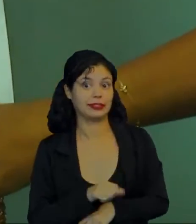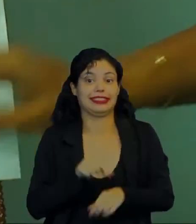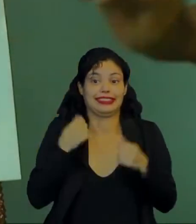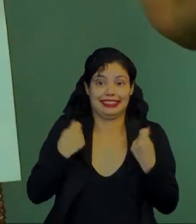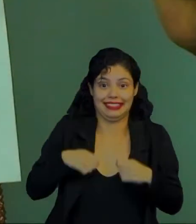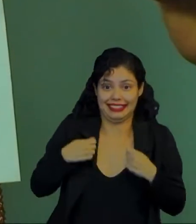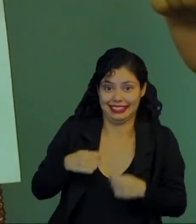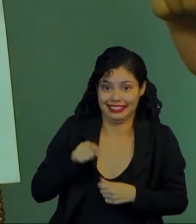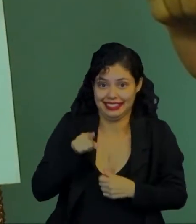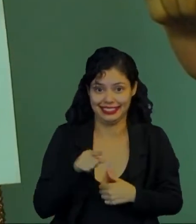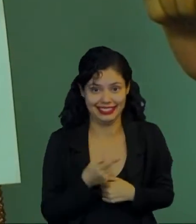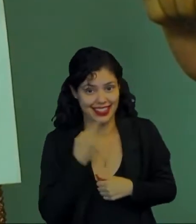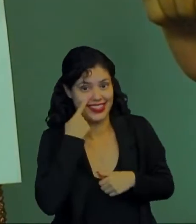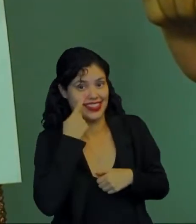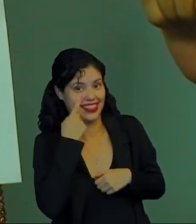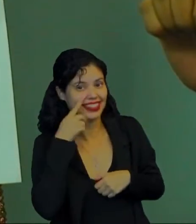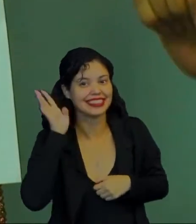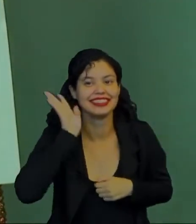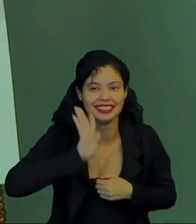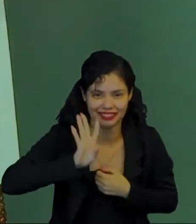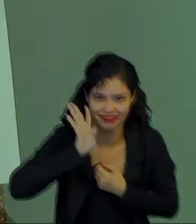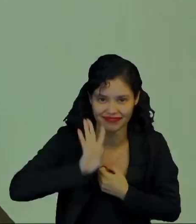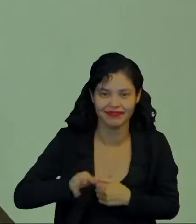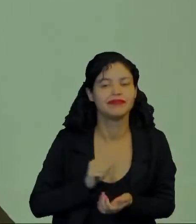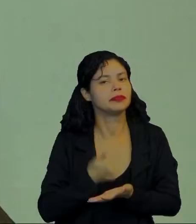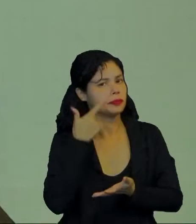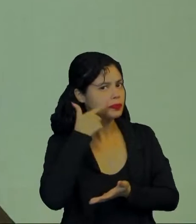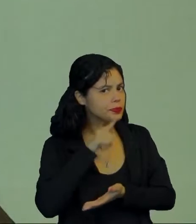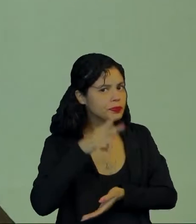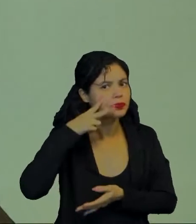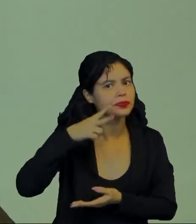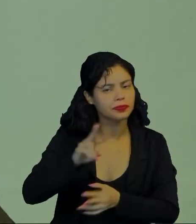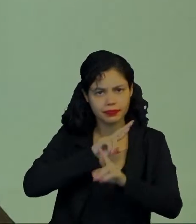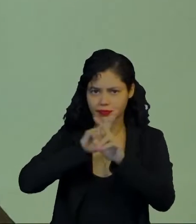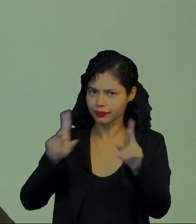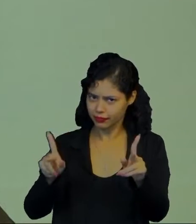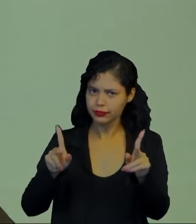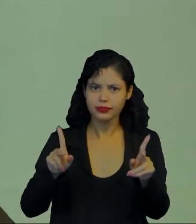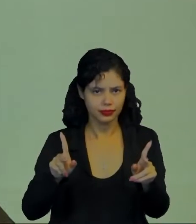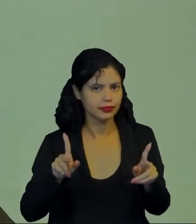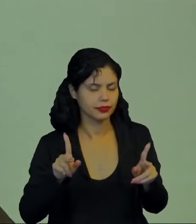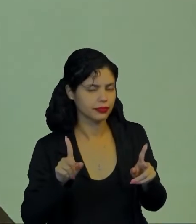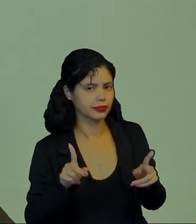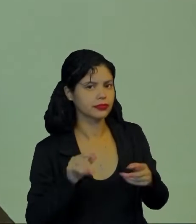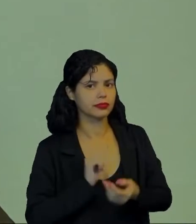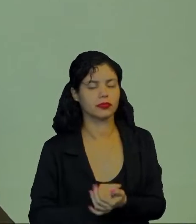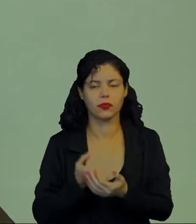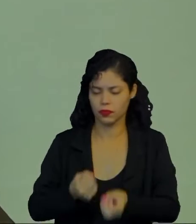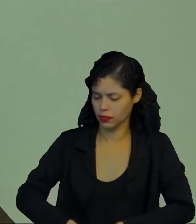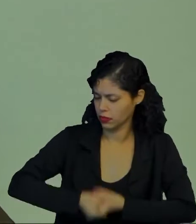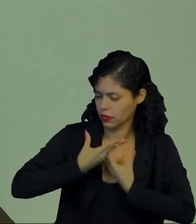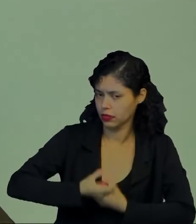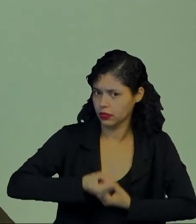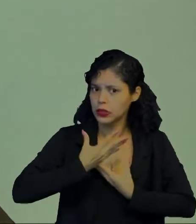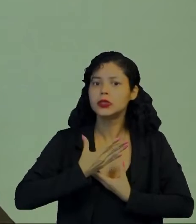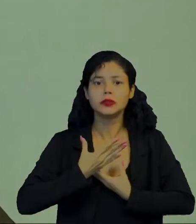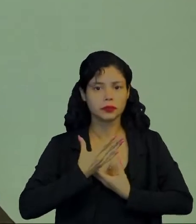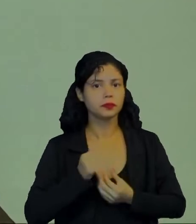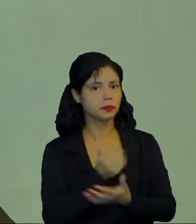medroso. Olha que legal! Vocês conseguiram ver uma diferença entre o poema